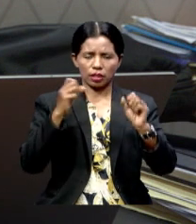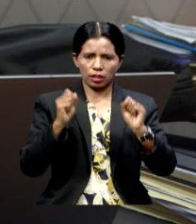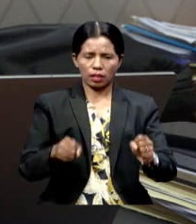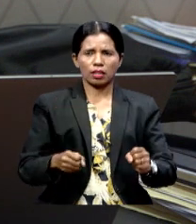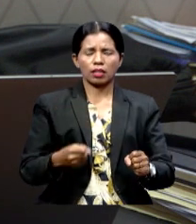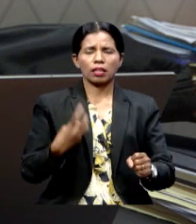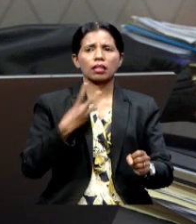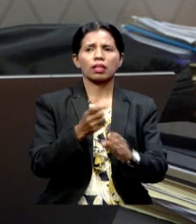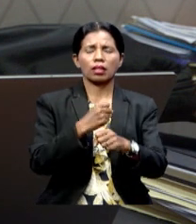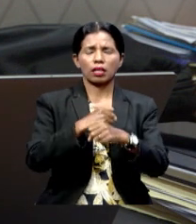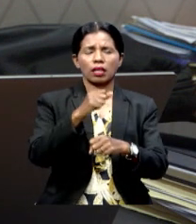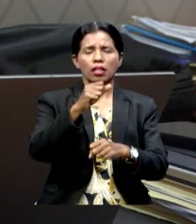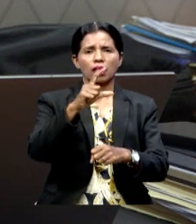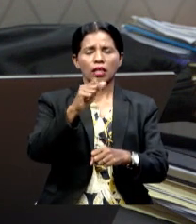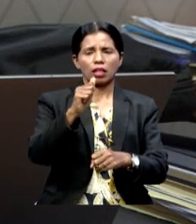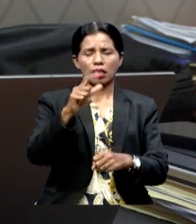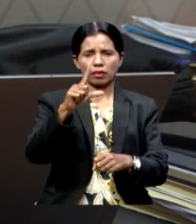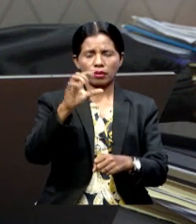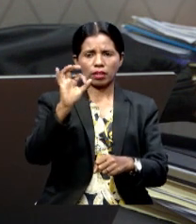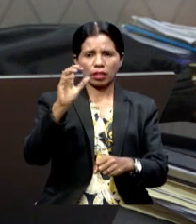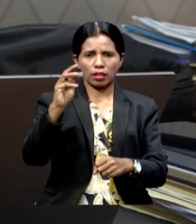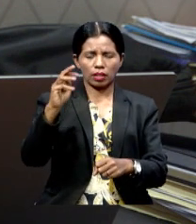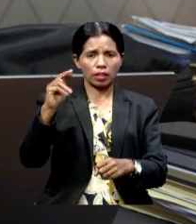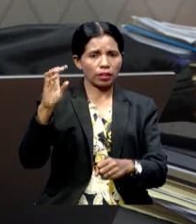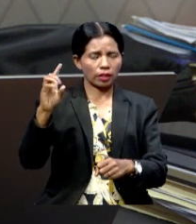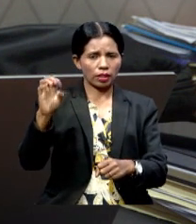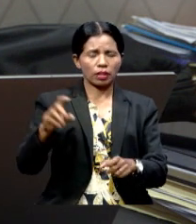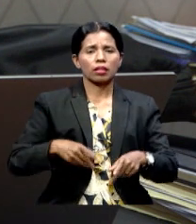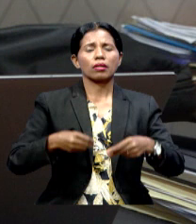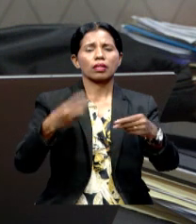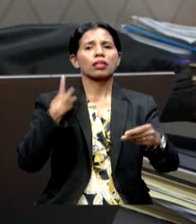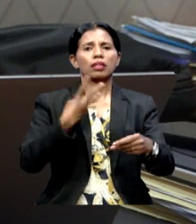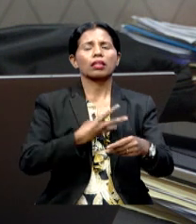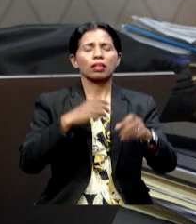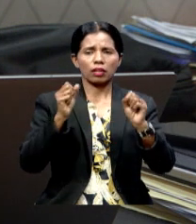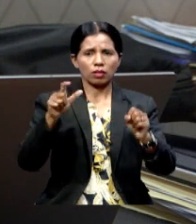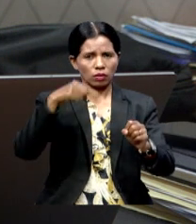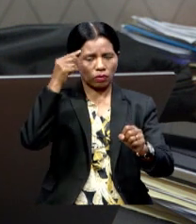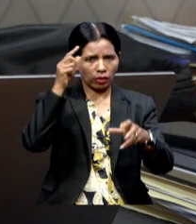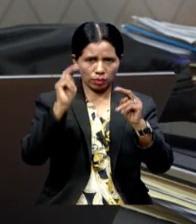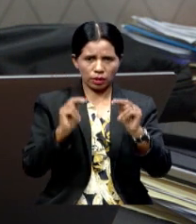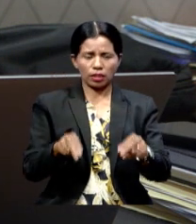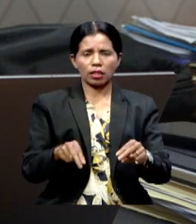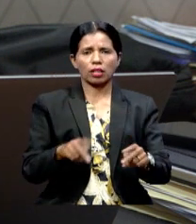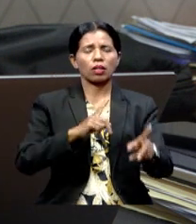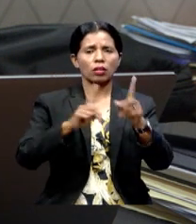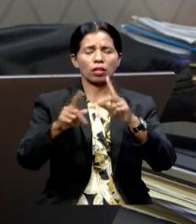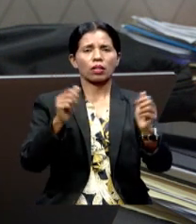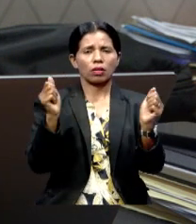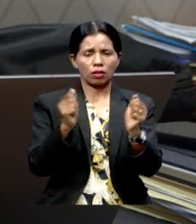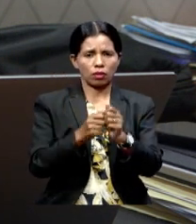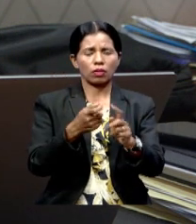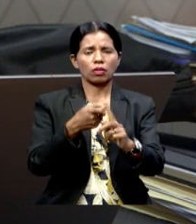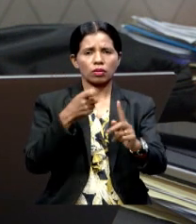ita alfanega que bele interven directamente pa shipping agensi sira. Agora, o governo ma teng kuali a falia tawa liusi